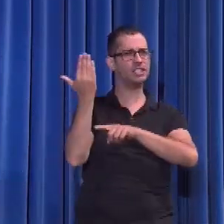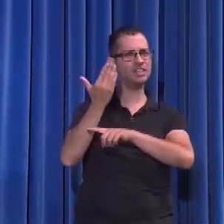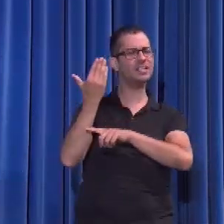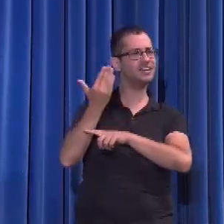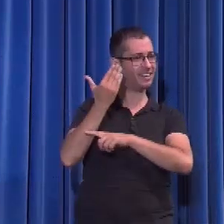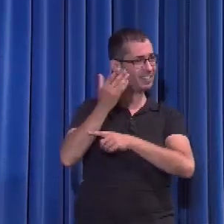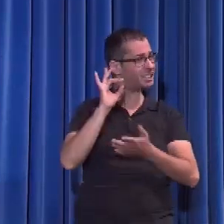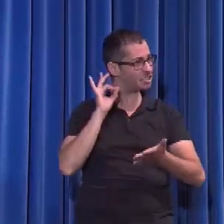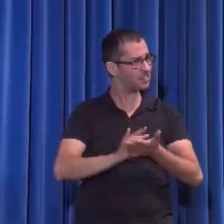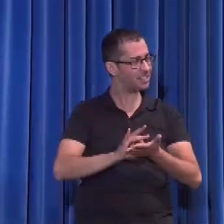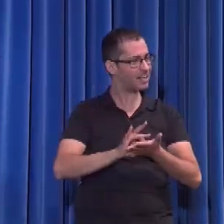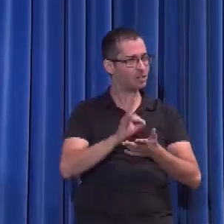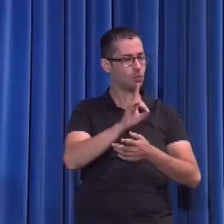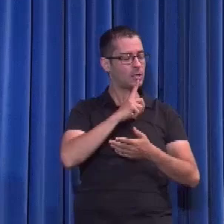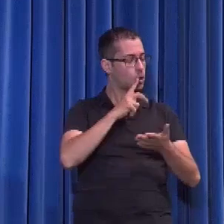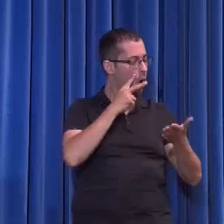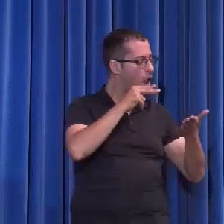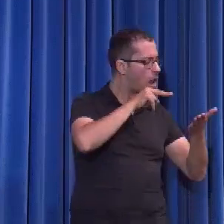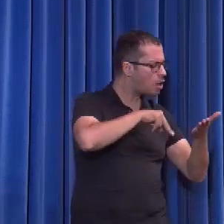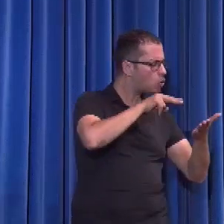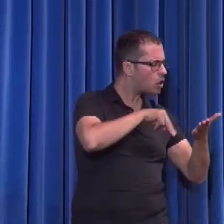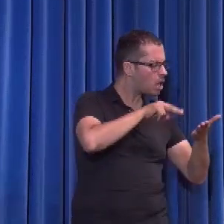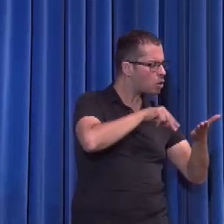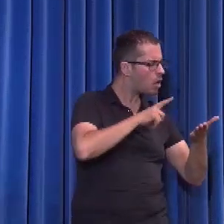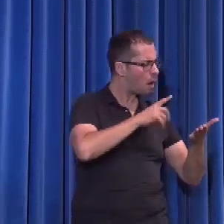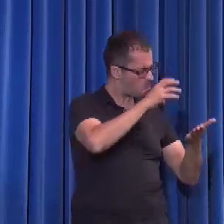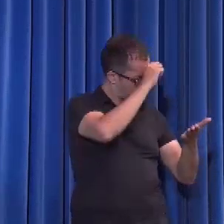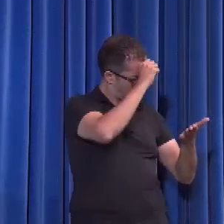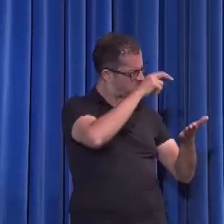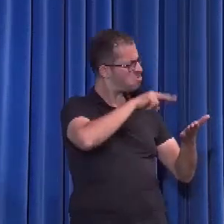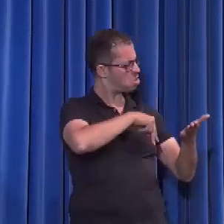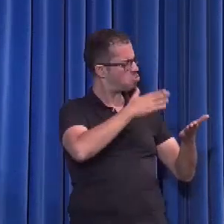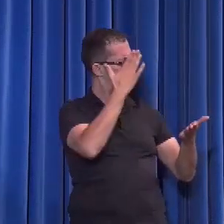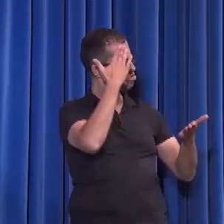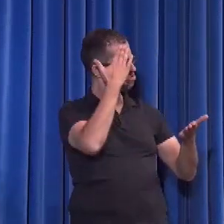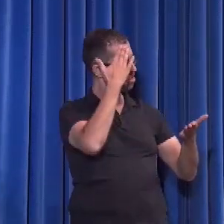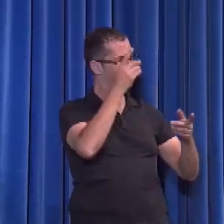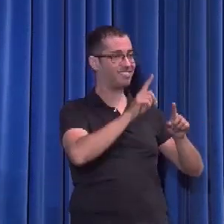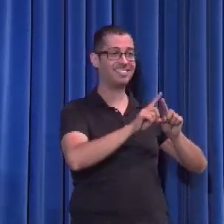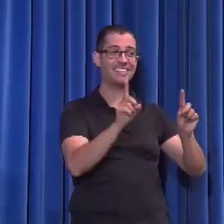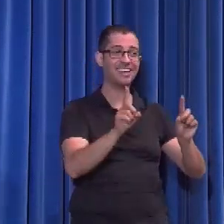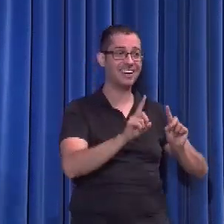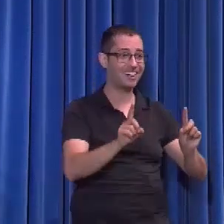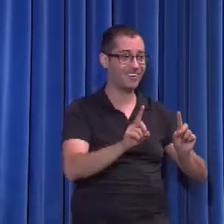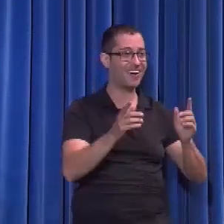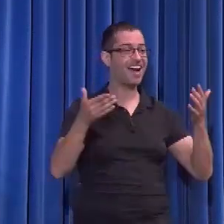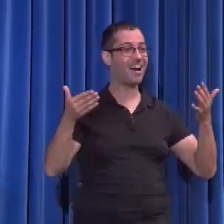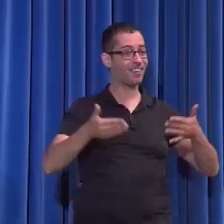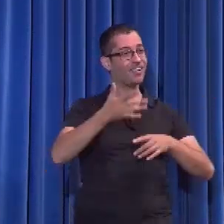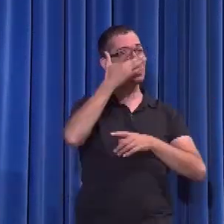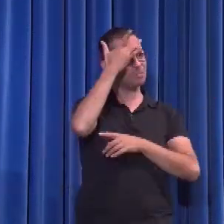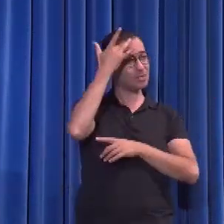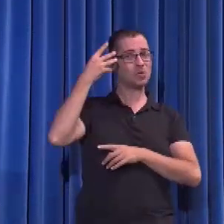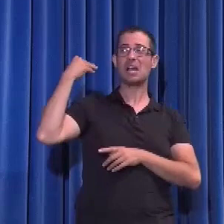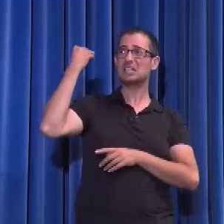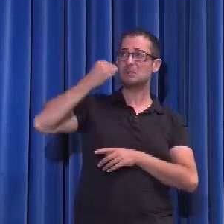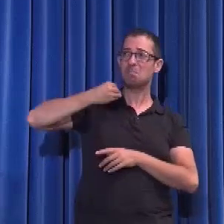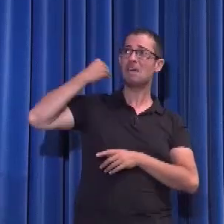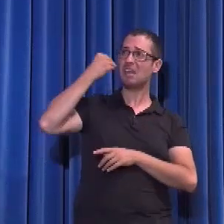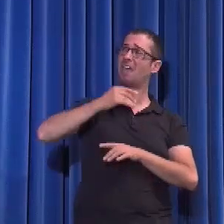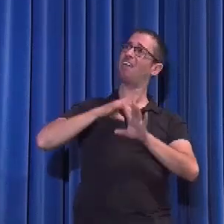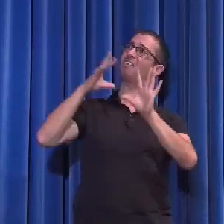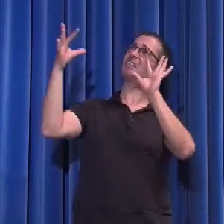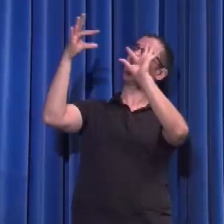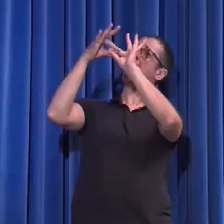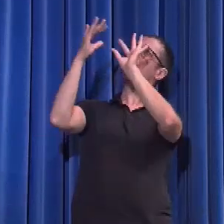objeto de pesquisa, mas Ele é, além de uma ideia distante, Ele é uma pessoa com quem nós nos